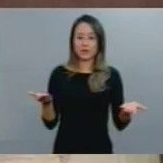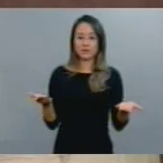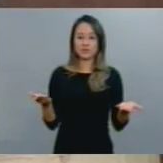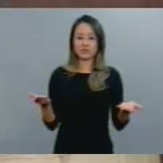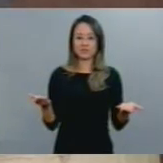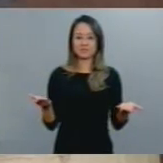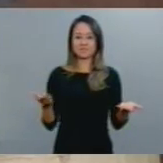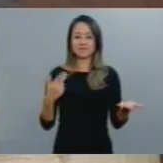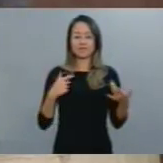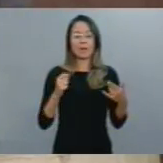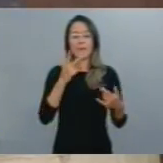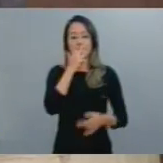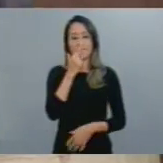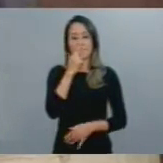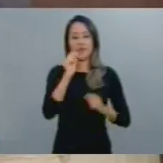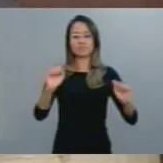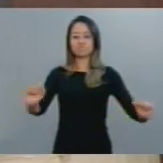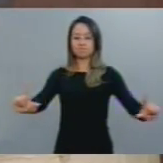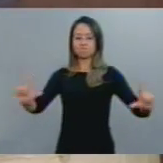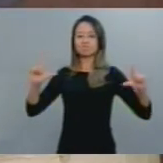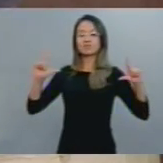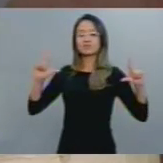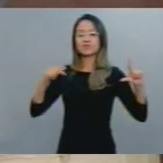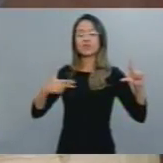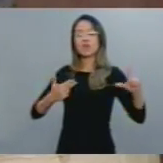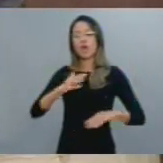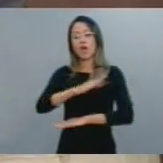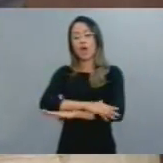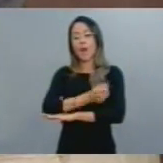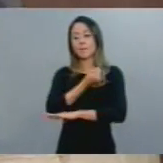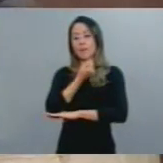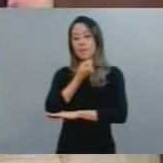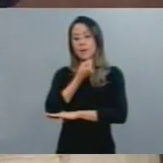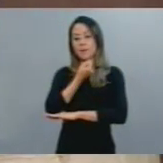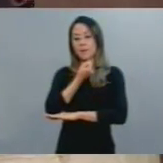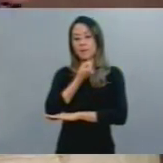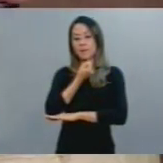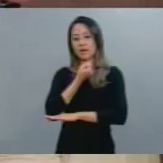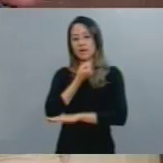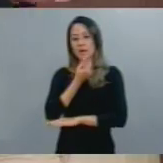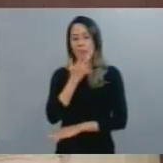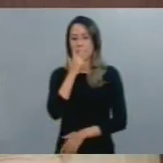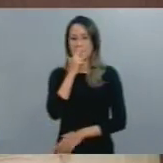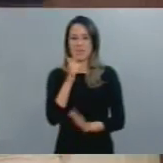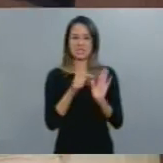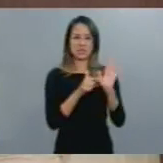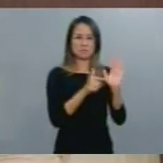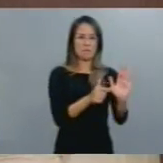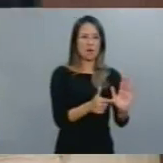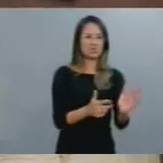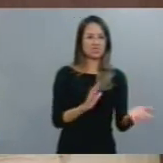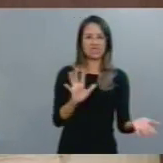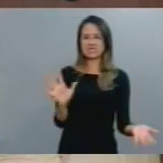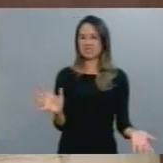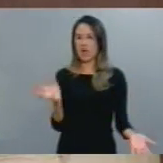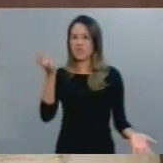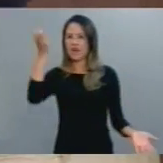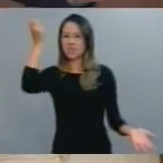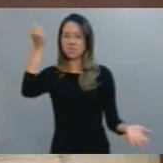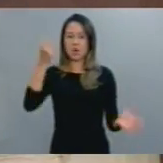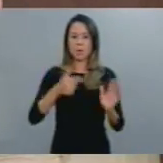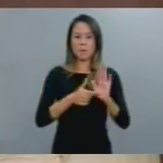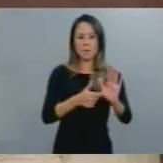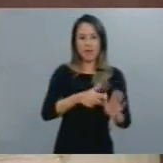dos holofotes, dos telejornais, como vestais, como salvadores da pátria, lembre-se onde eles estavam nos